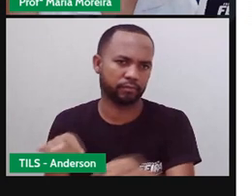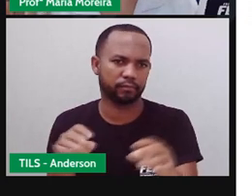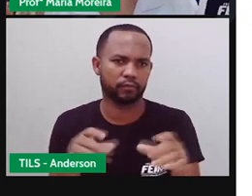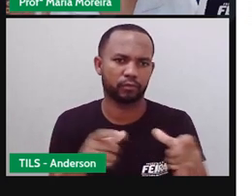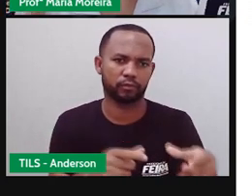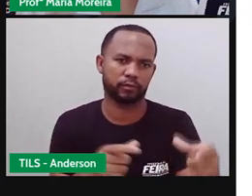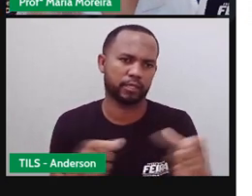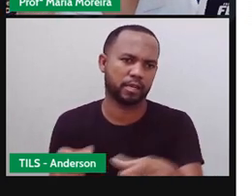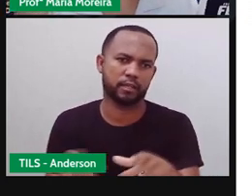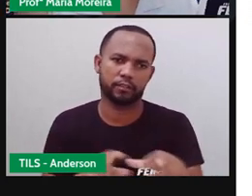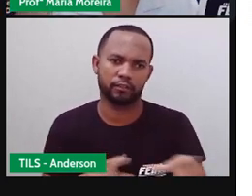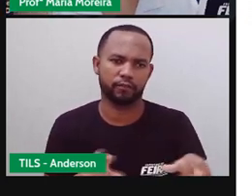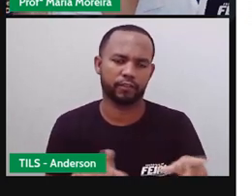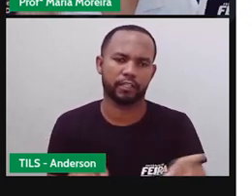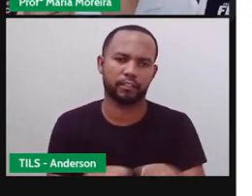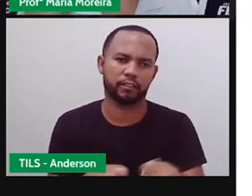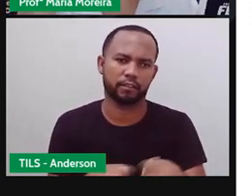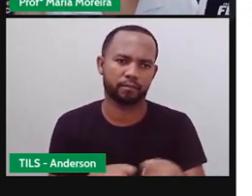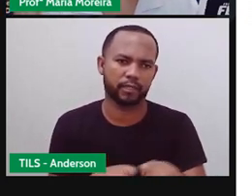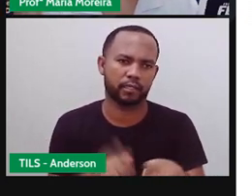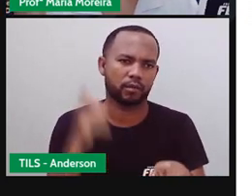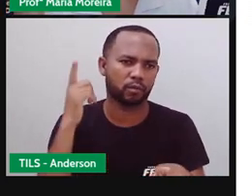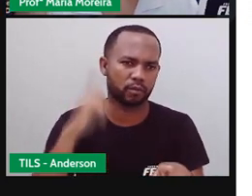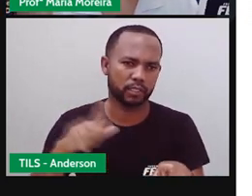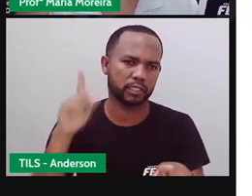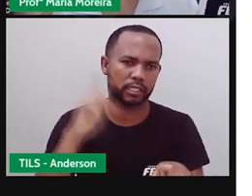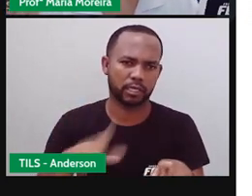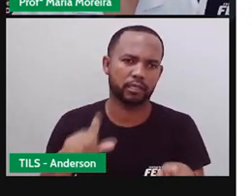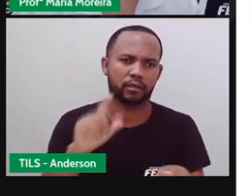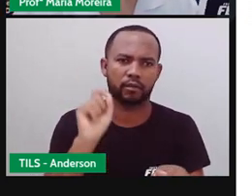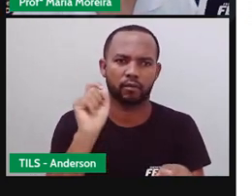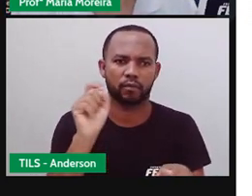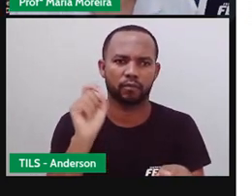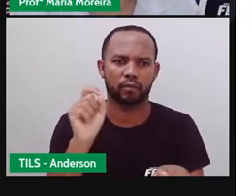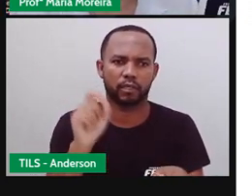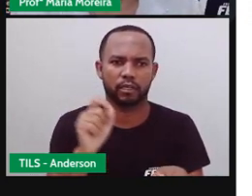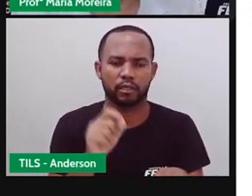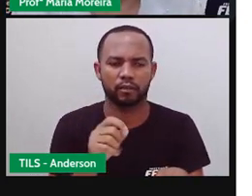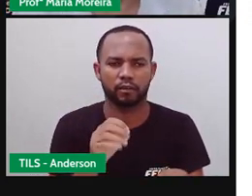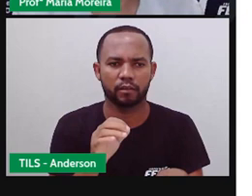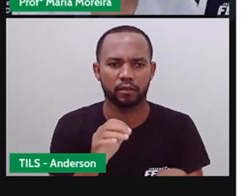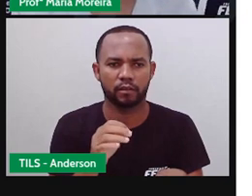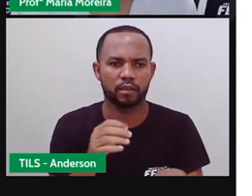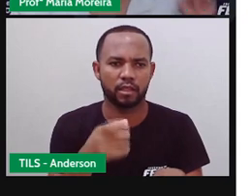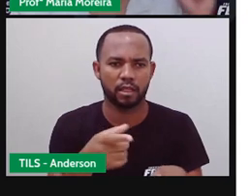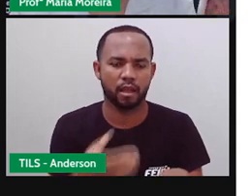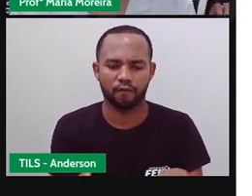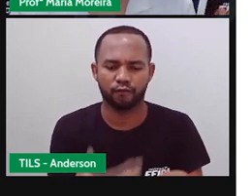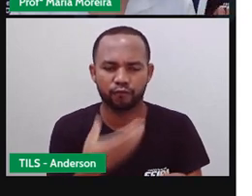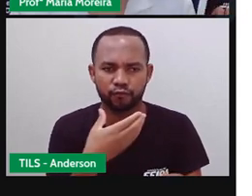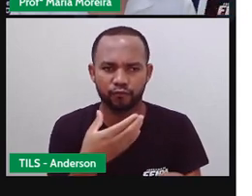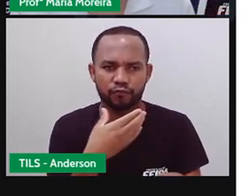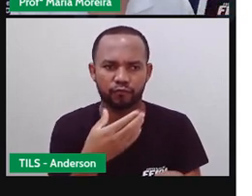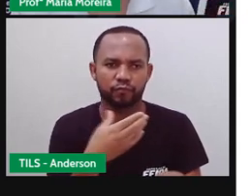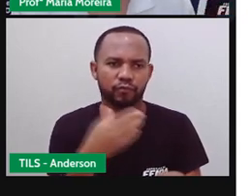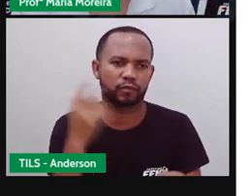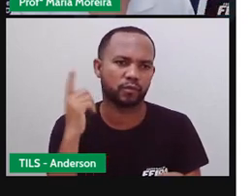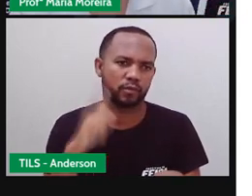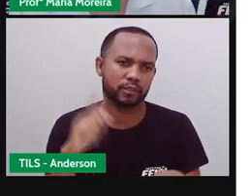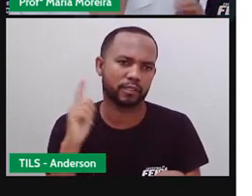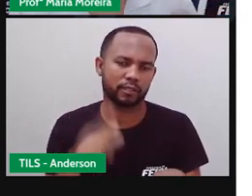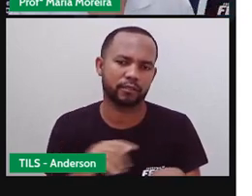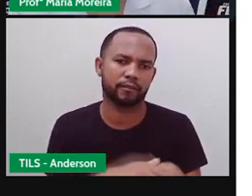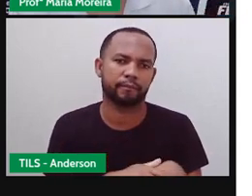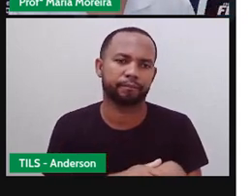outra flor e isso permite o que que surge o que o fruto isso aí vocês vão aprender lá na frente